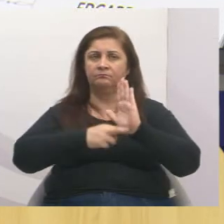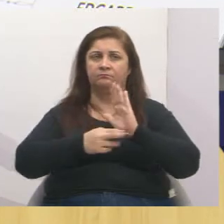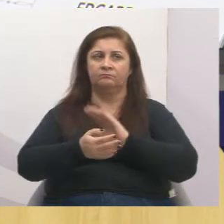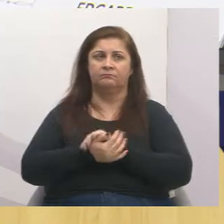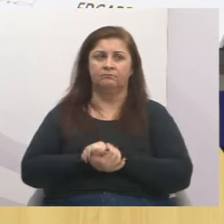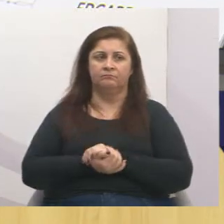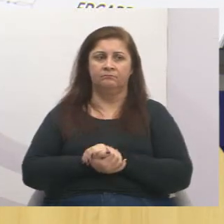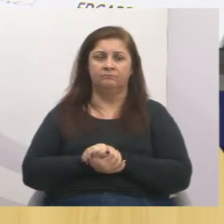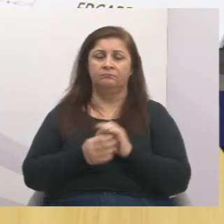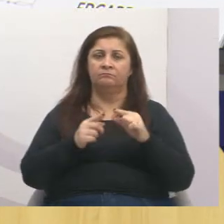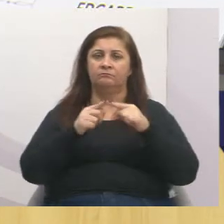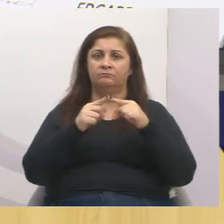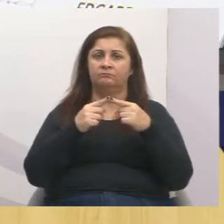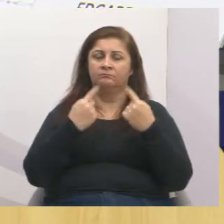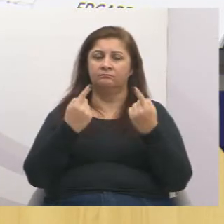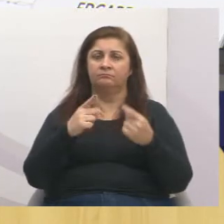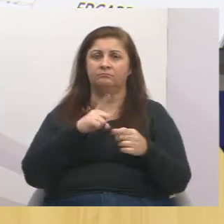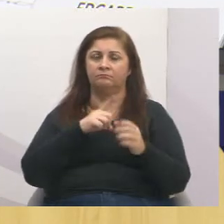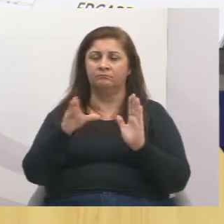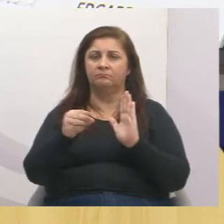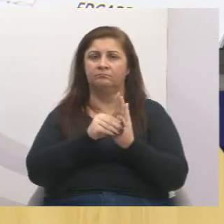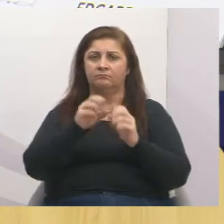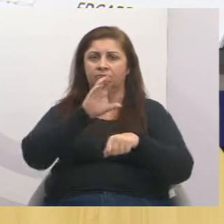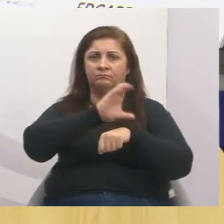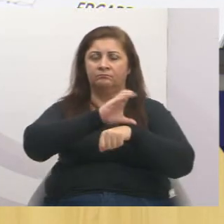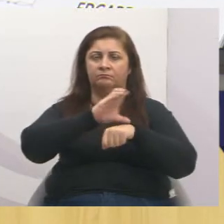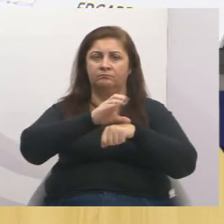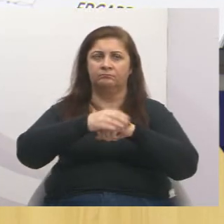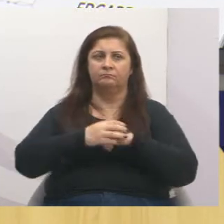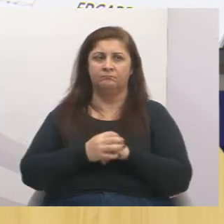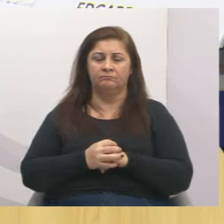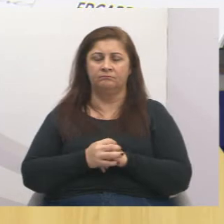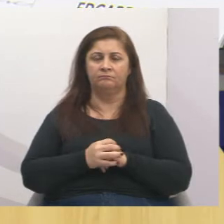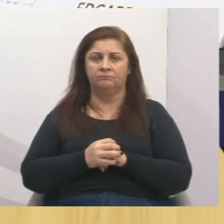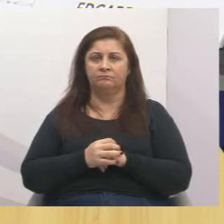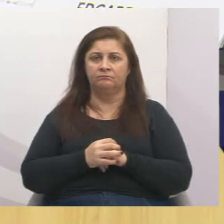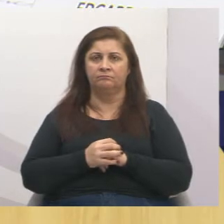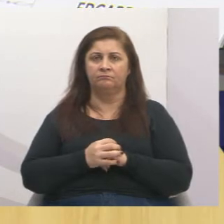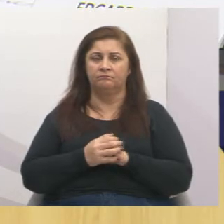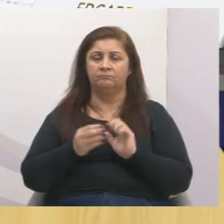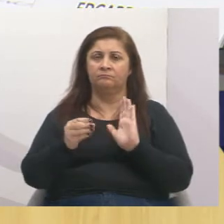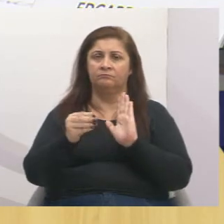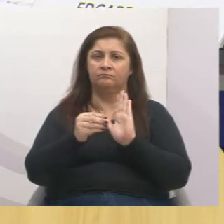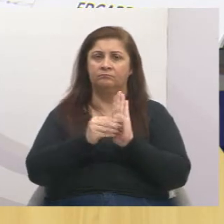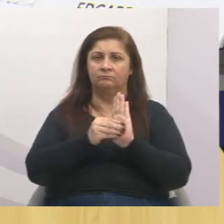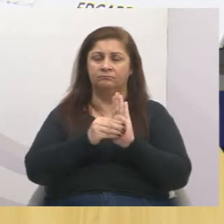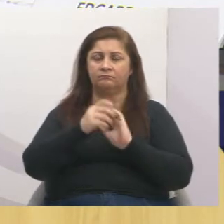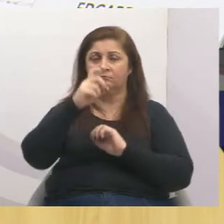mas existiu a emenda constitucional, essa emenda constitucional ela obriga